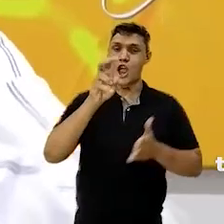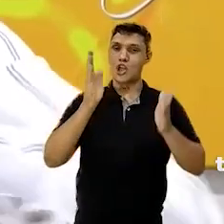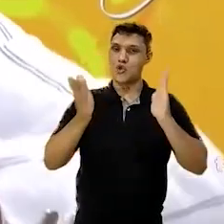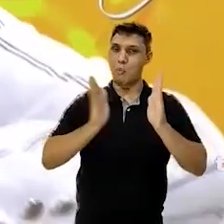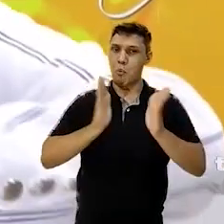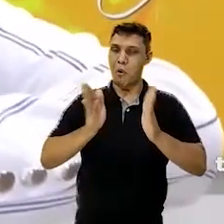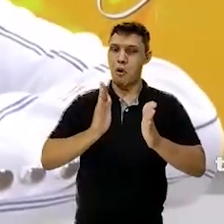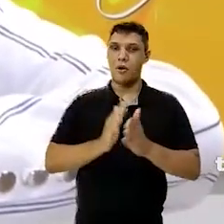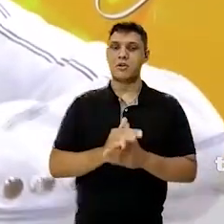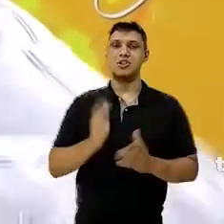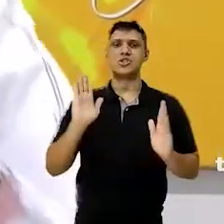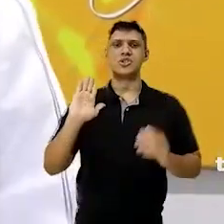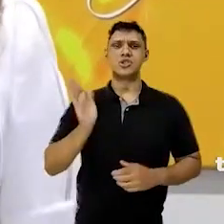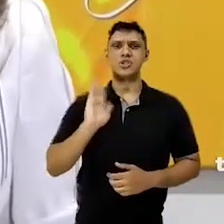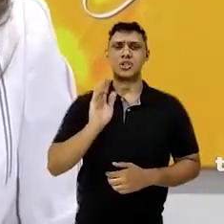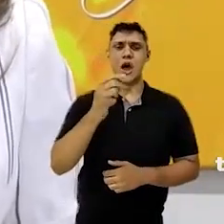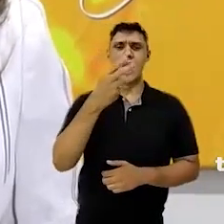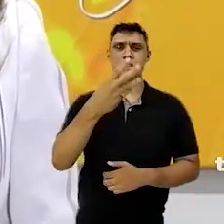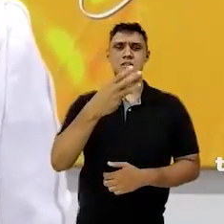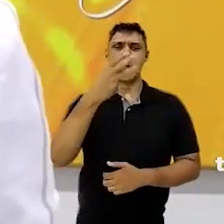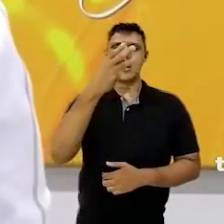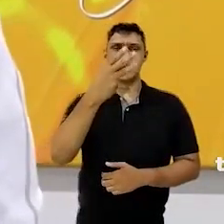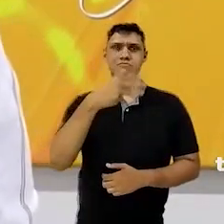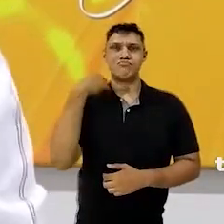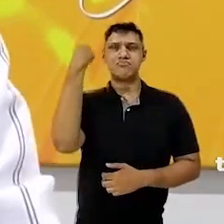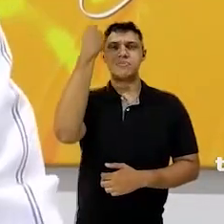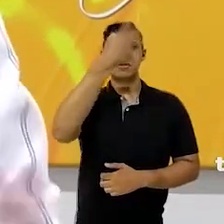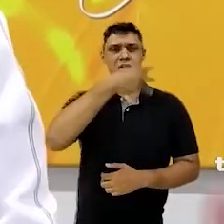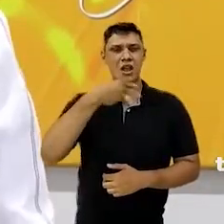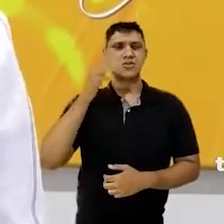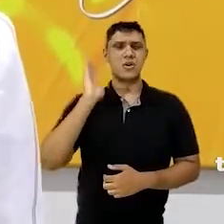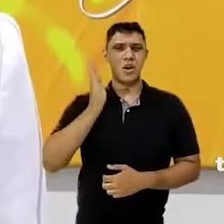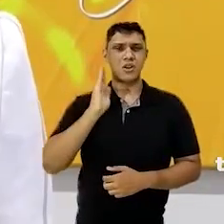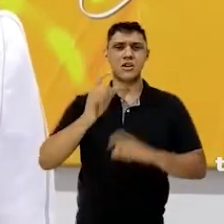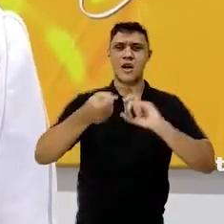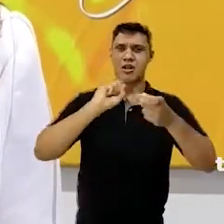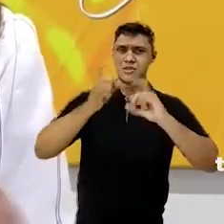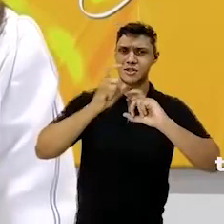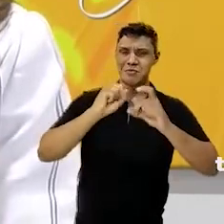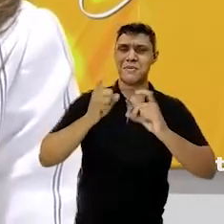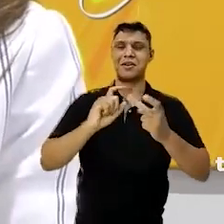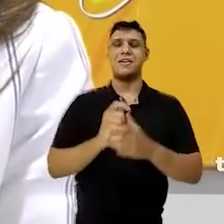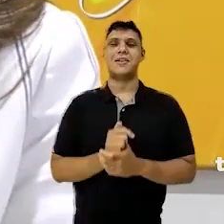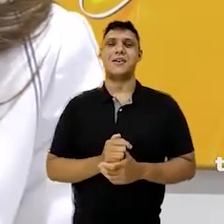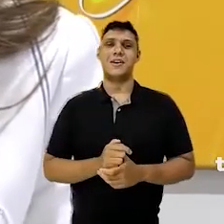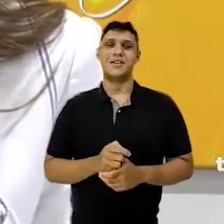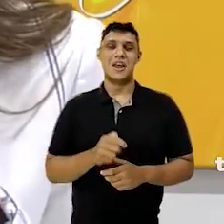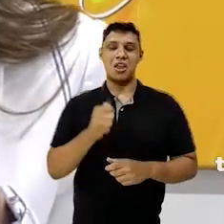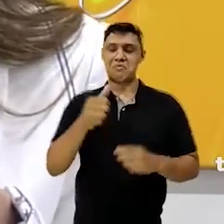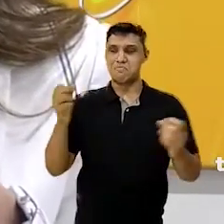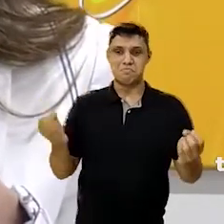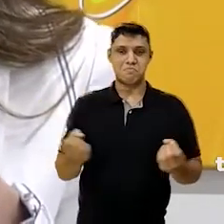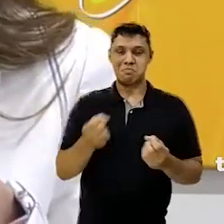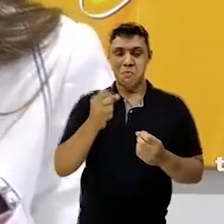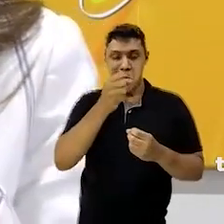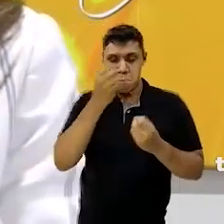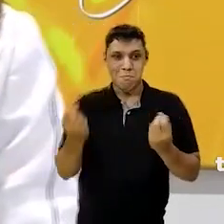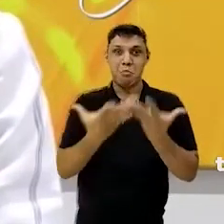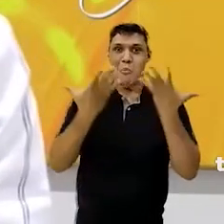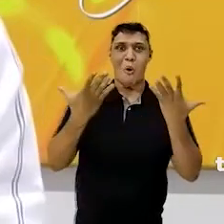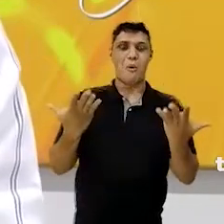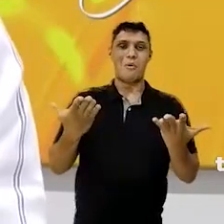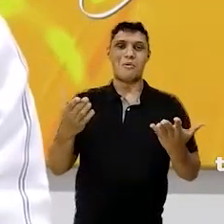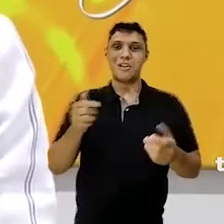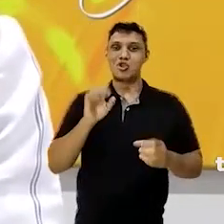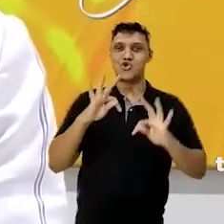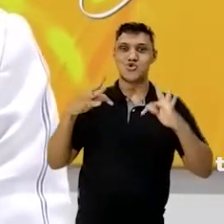3 horas de debate, quase 3 horas de debate, um debate inédito com a participação de todos os 7 candidatos.